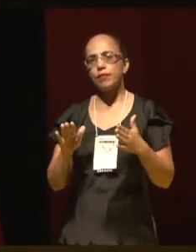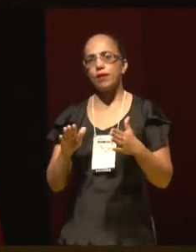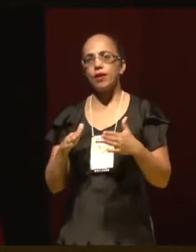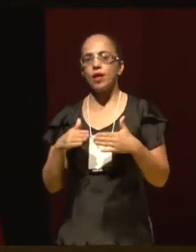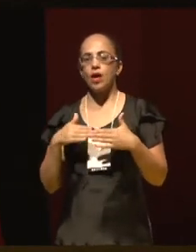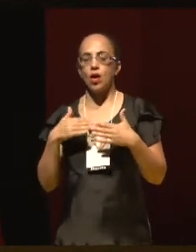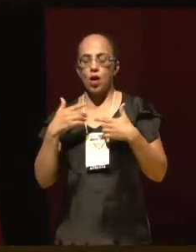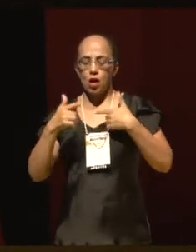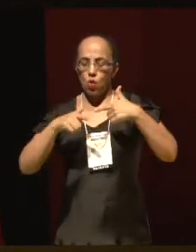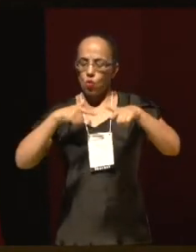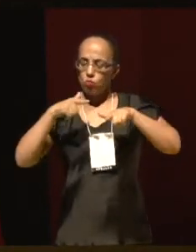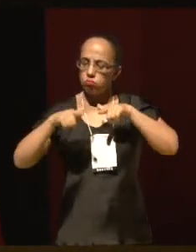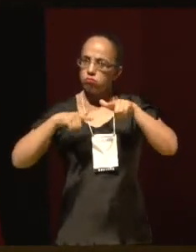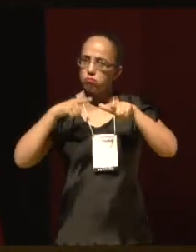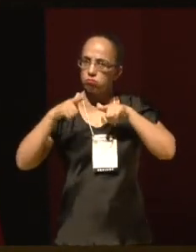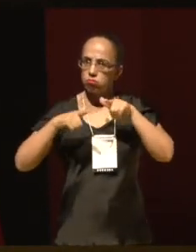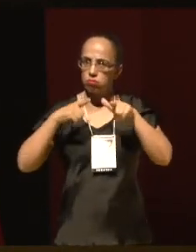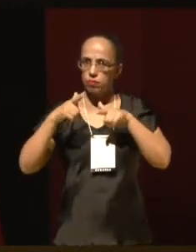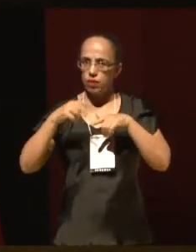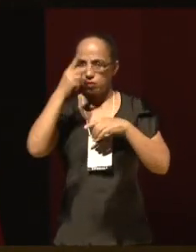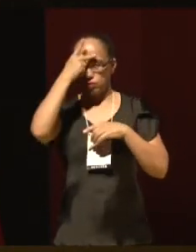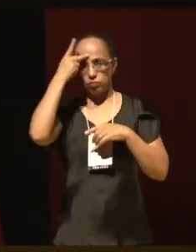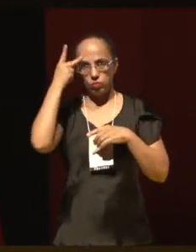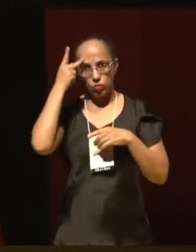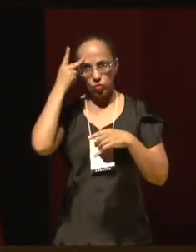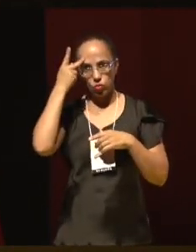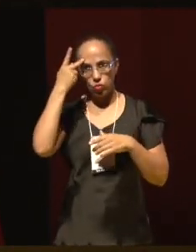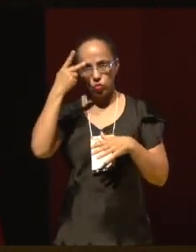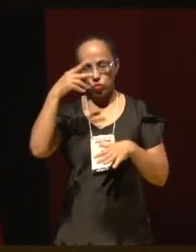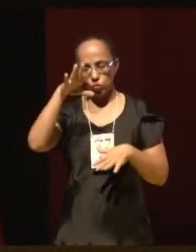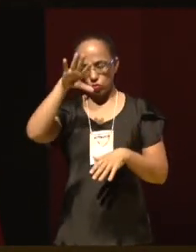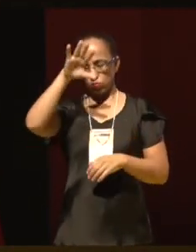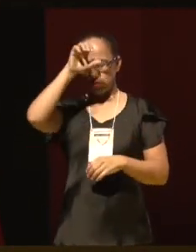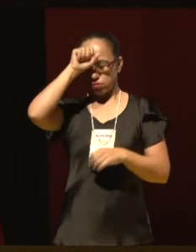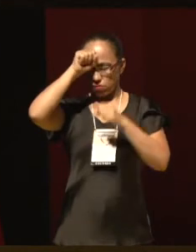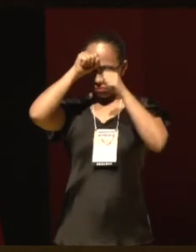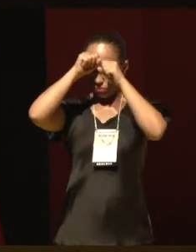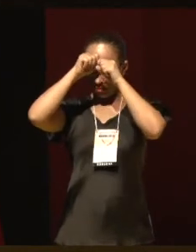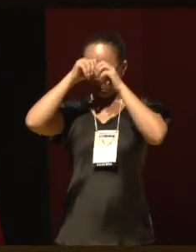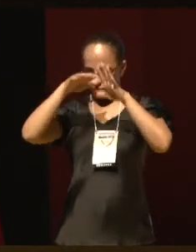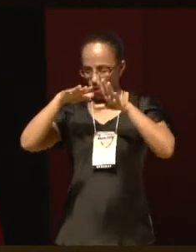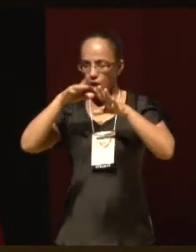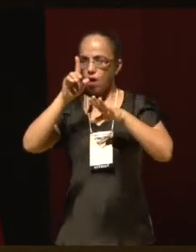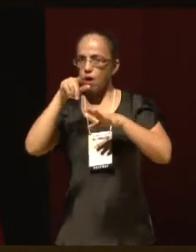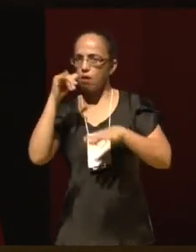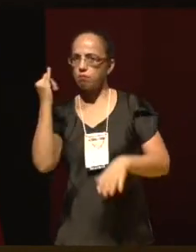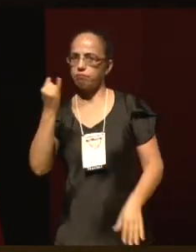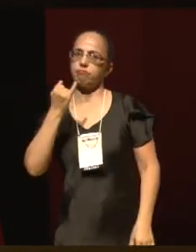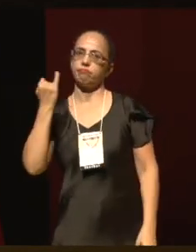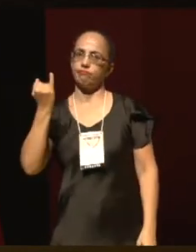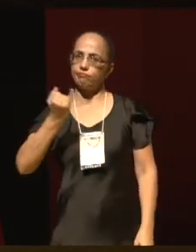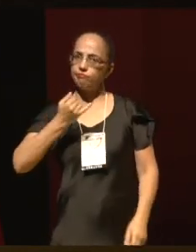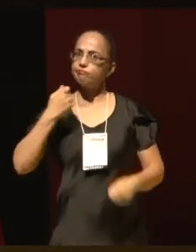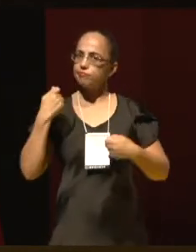O trabalho dos médiums é muito importante ao momento de brindar atendimento a todos esses